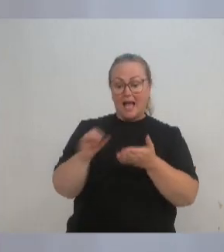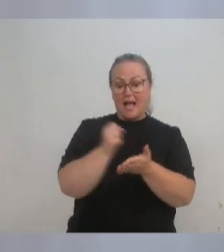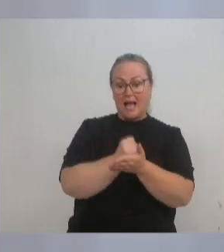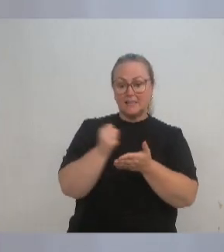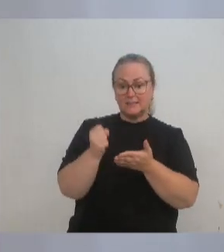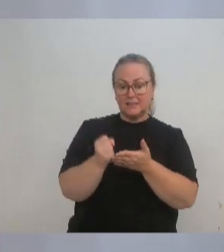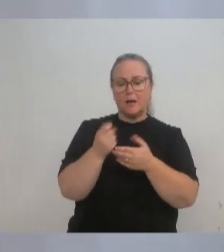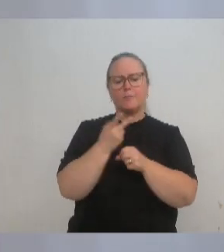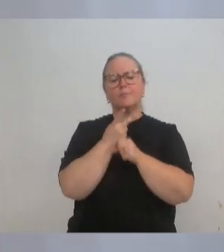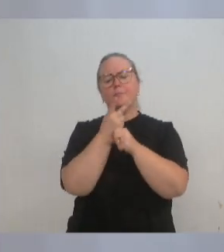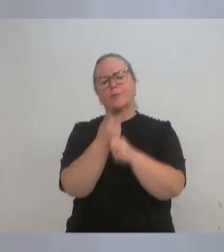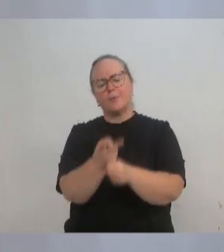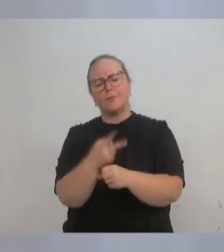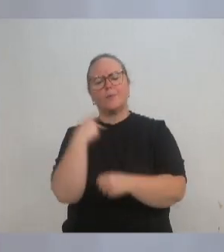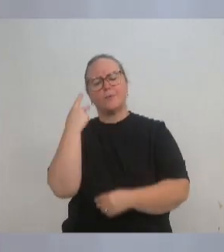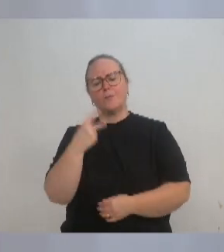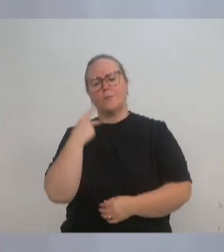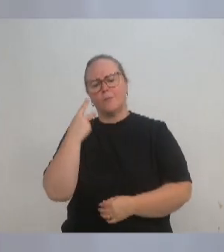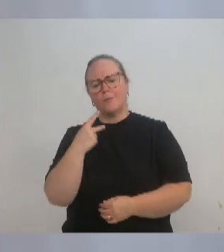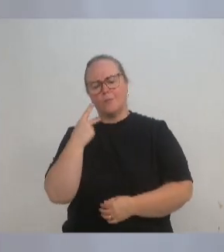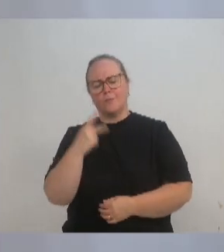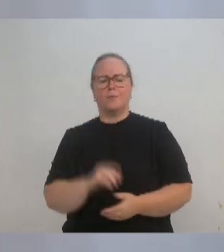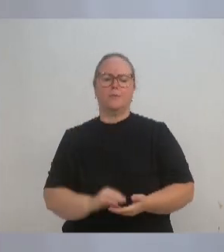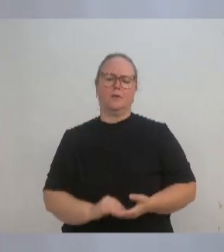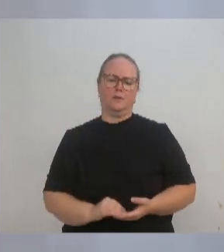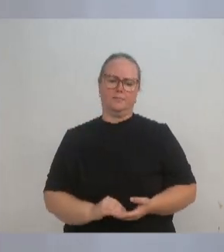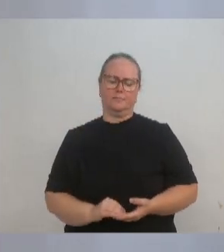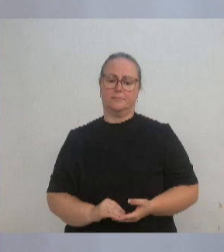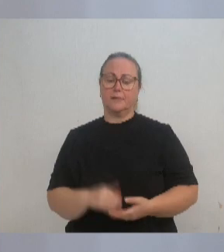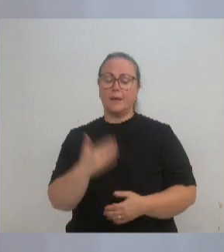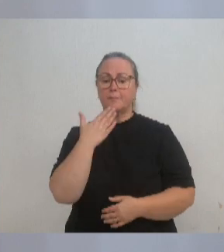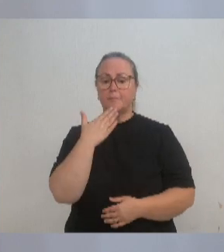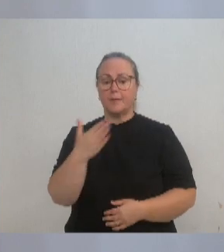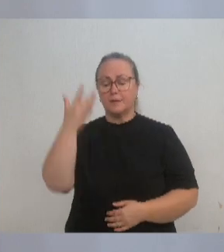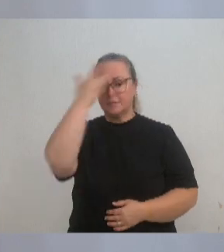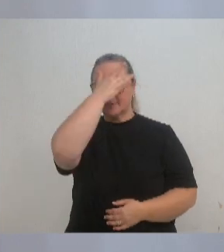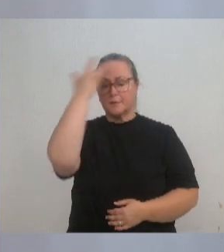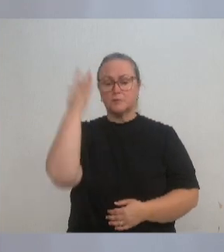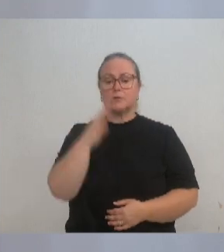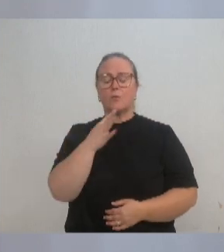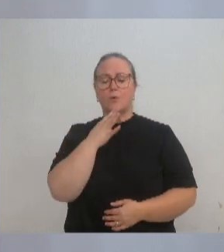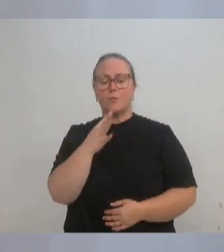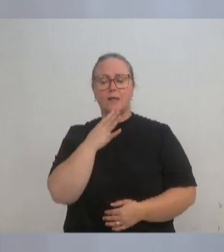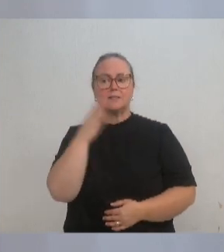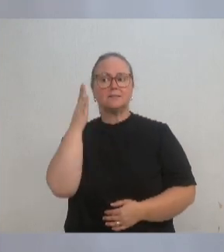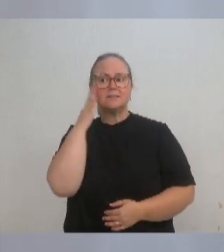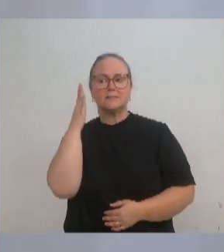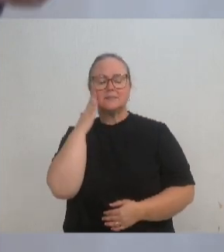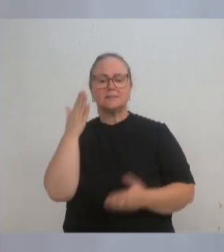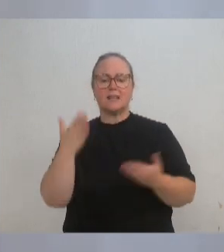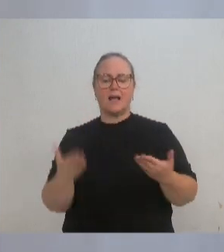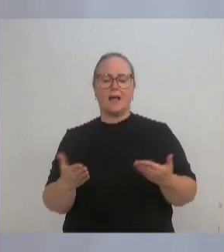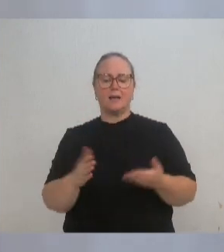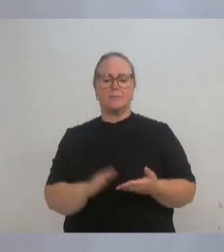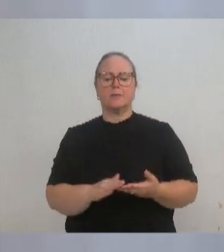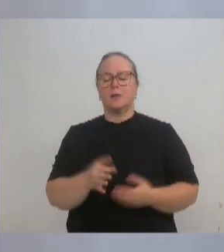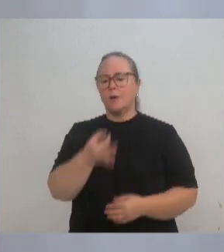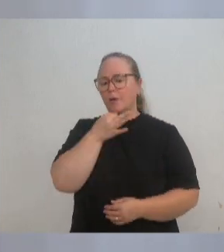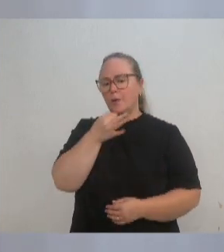procurem um vereador mais próximo, procurem alguém que tenha conhecimento, façam uma segunda